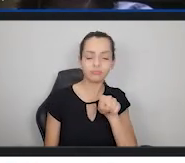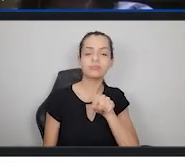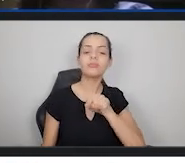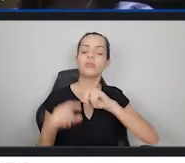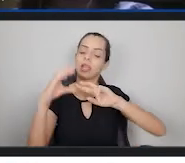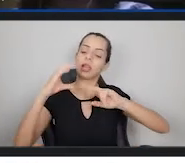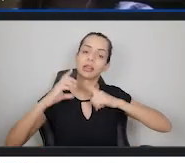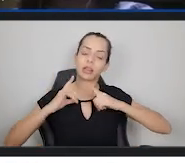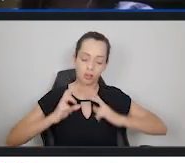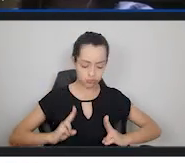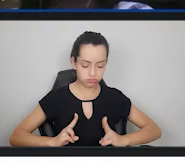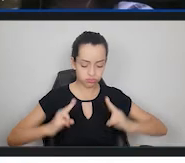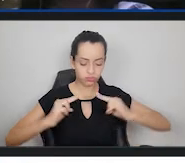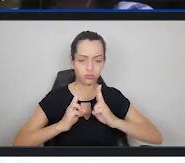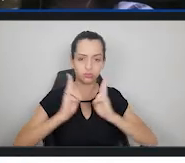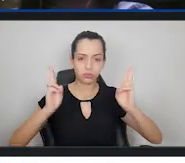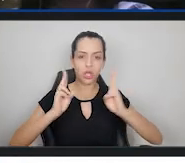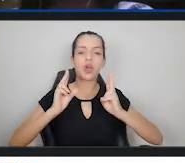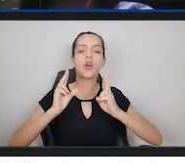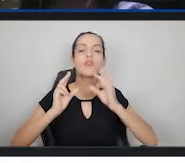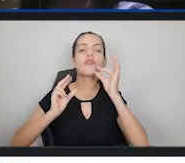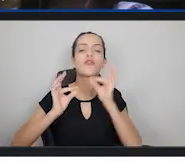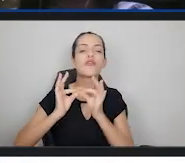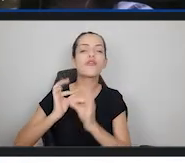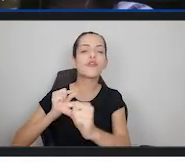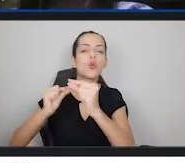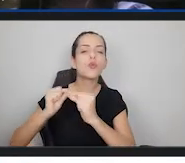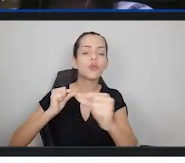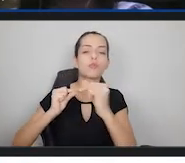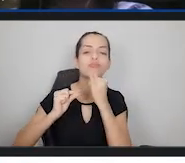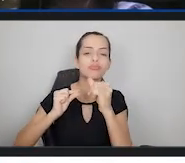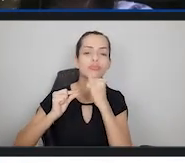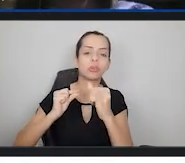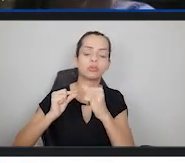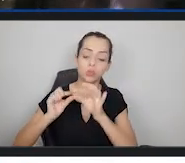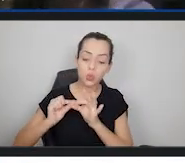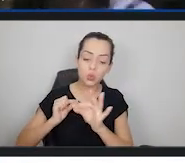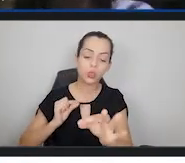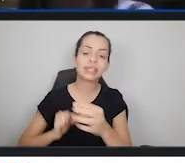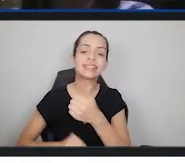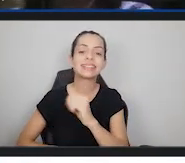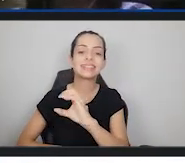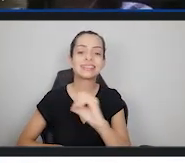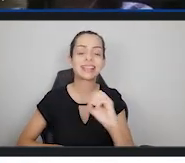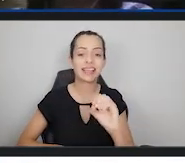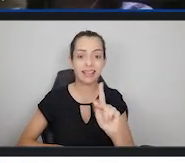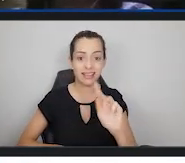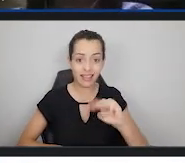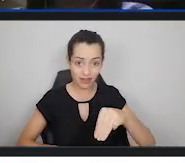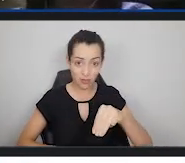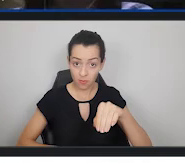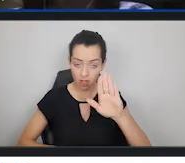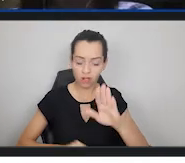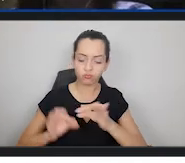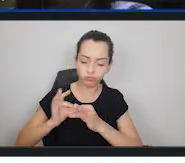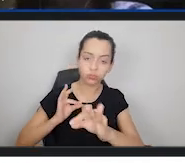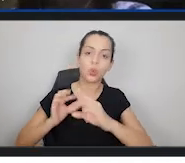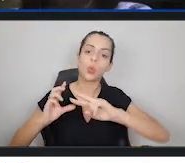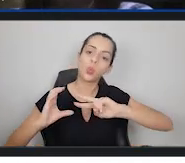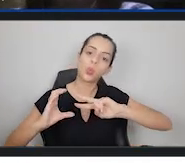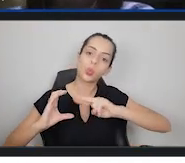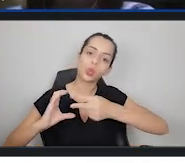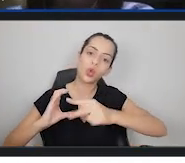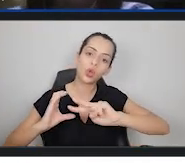extremo. A C, a mesma coisa, num dos extremos, depois foi lá para o outro extremo, depois para o centro. Então, ao longo de